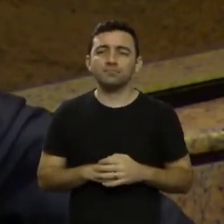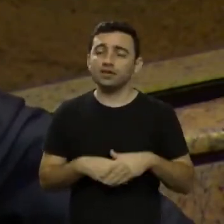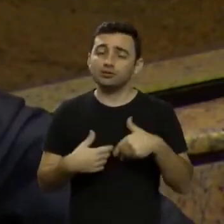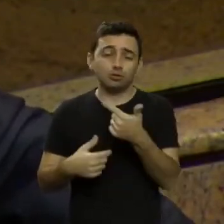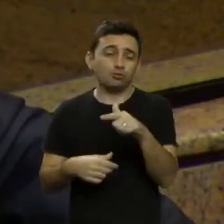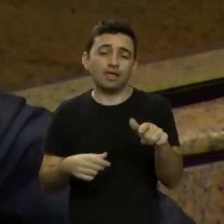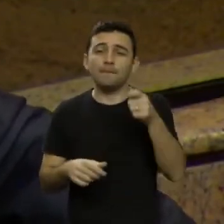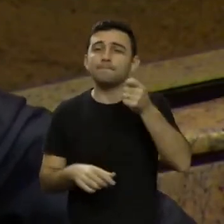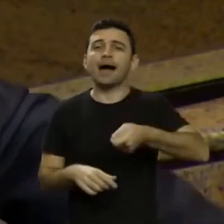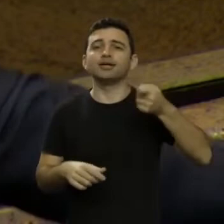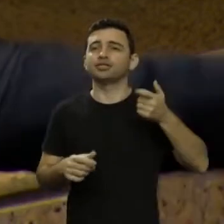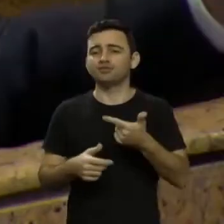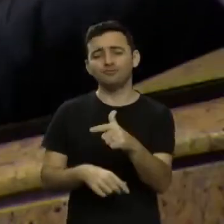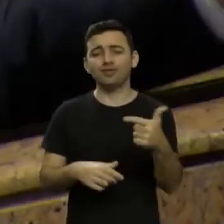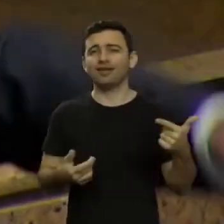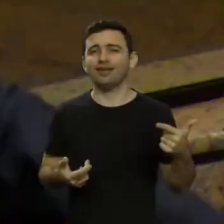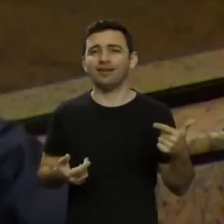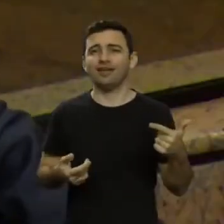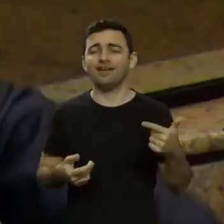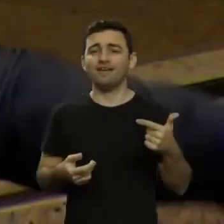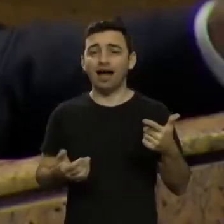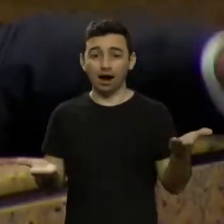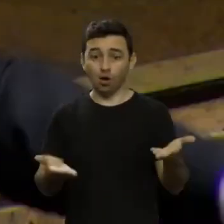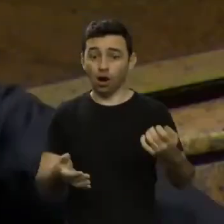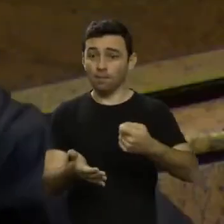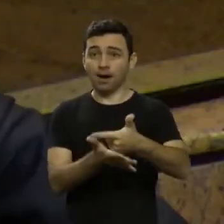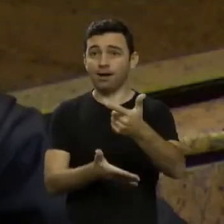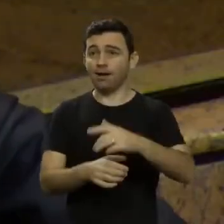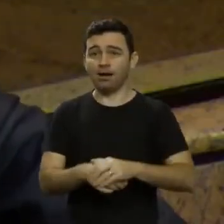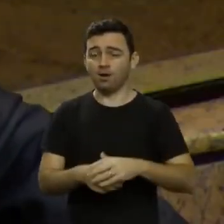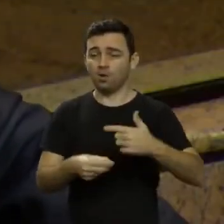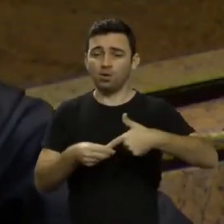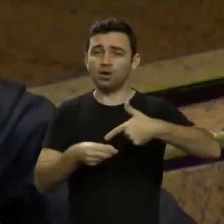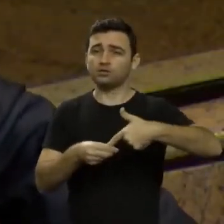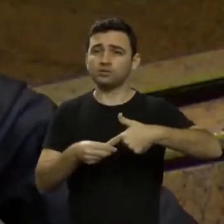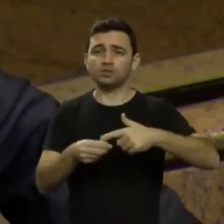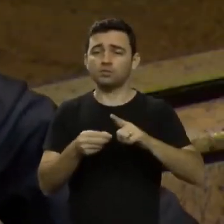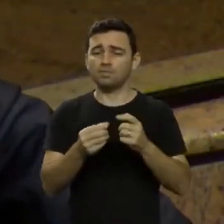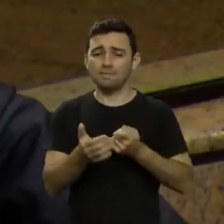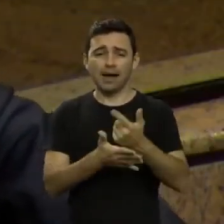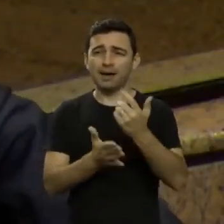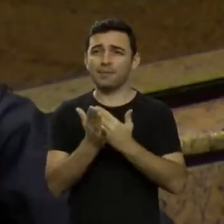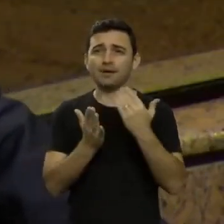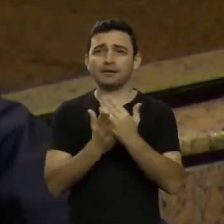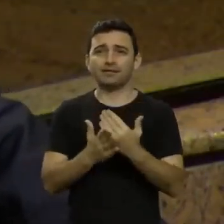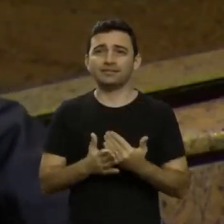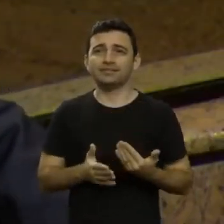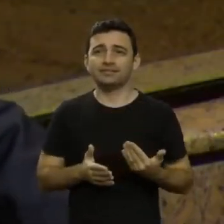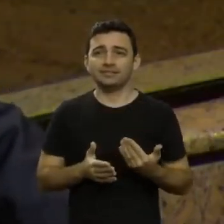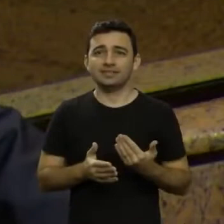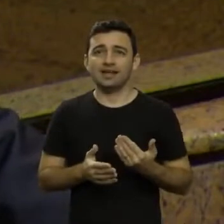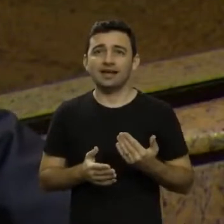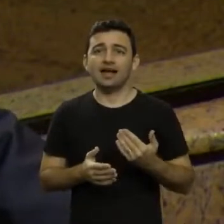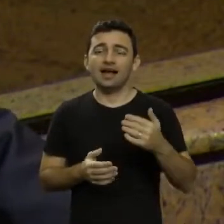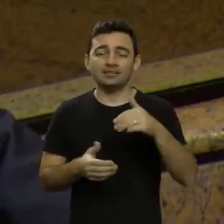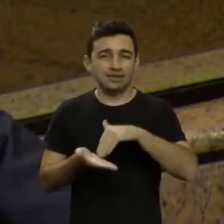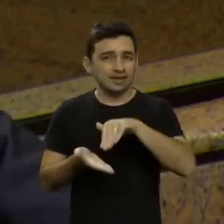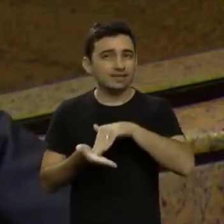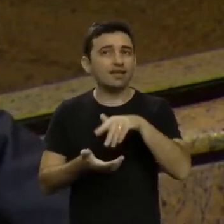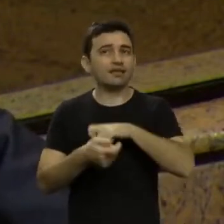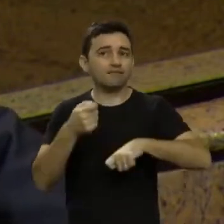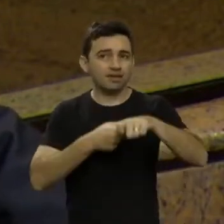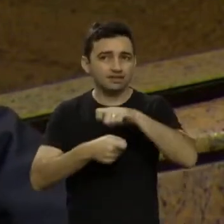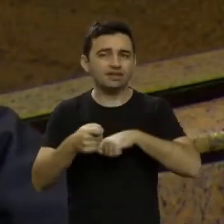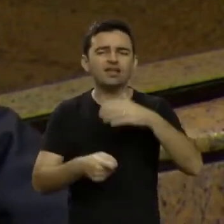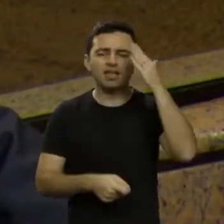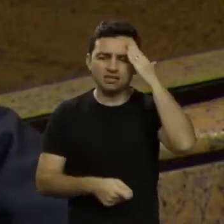a conta chega. E vai chegar agora. Combustíveis mais caros. Porque se tem uma coisa que essa Secretaria da Fazenda sabe fazer